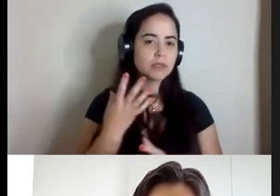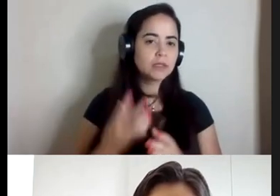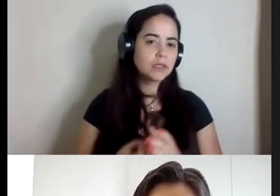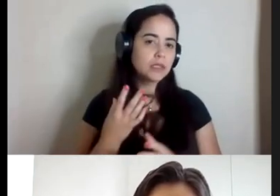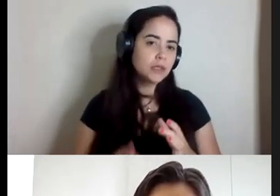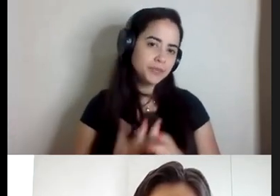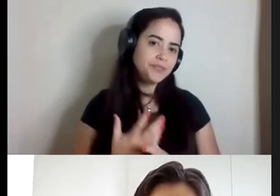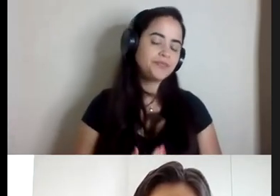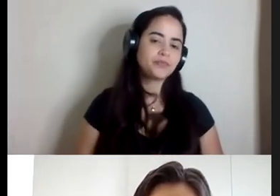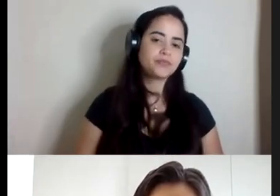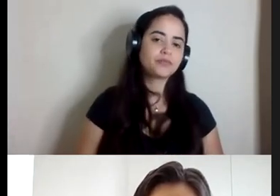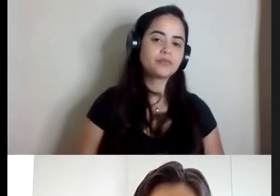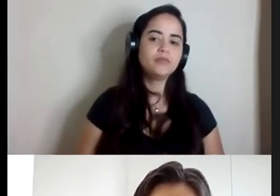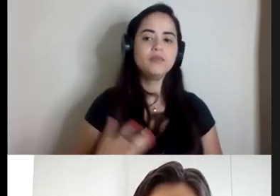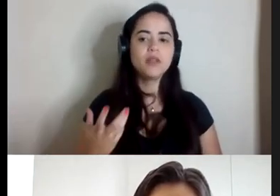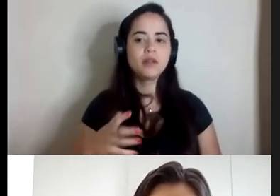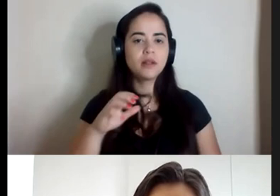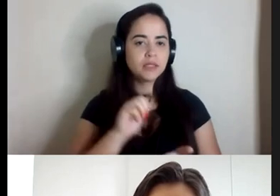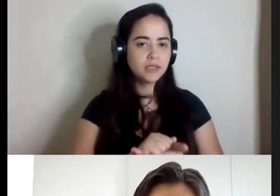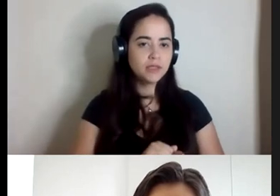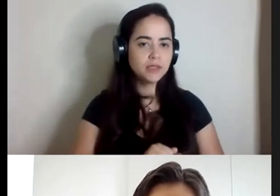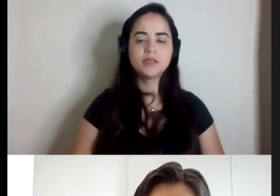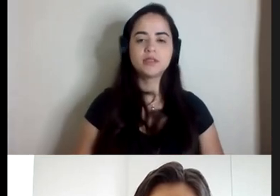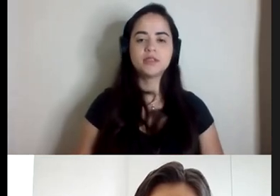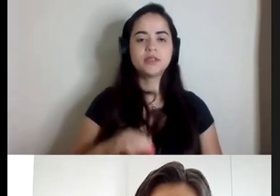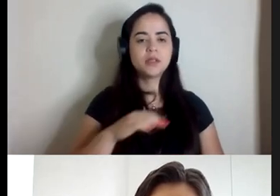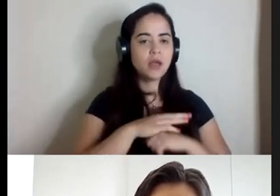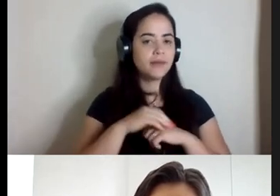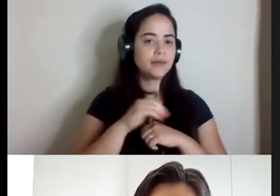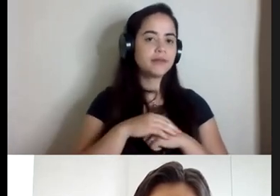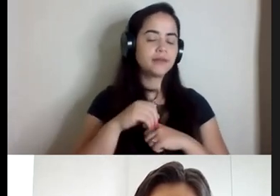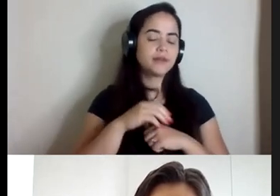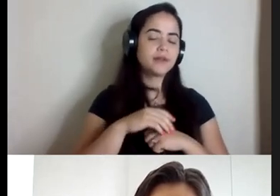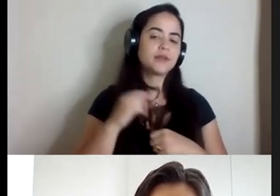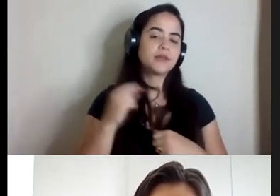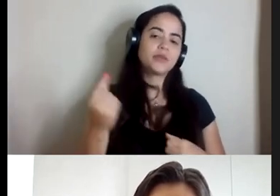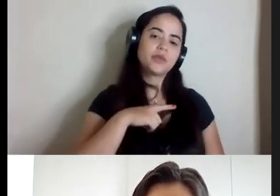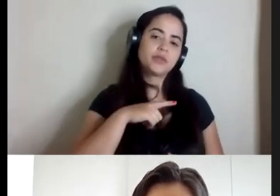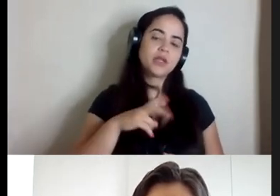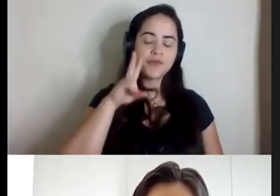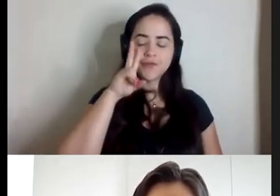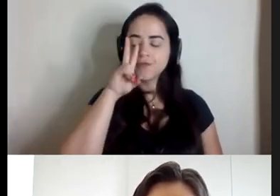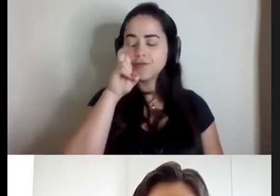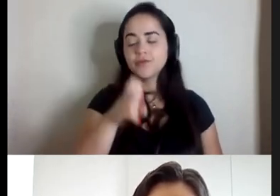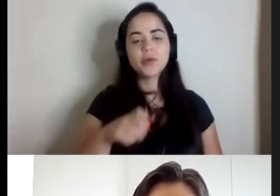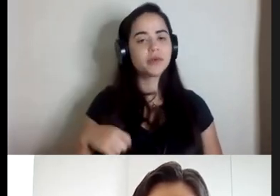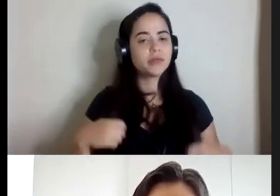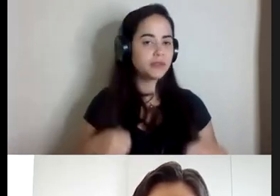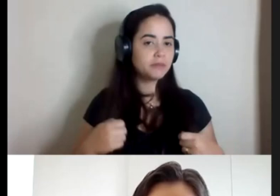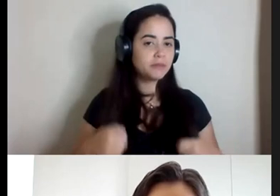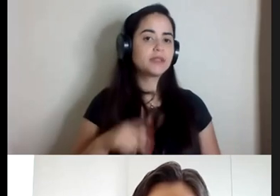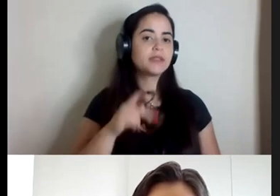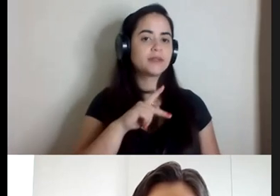Então, deixar esse registro, né, do carinho que a gente tem e da força que é necessária a todos os